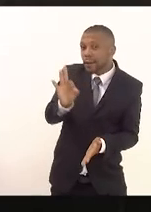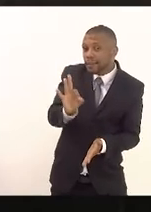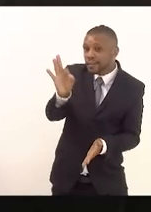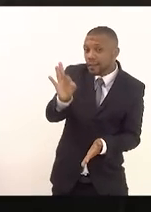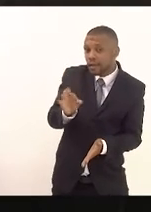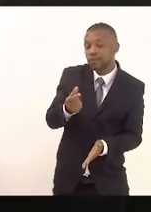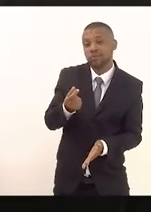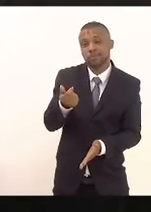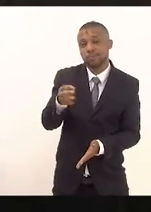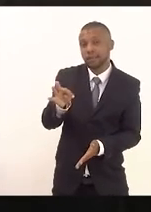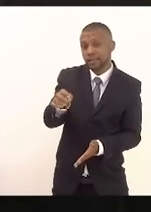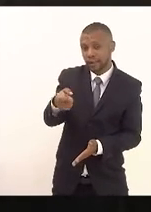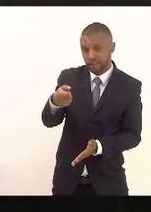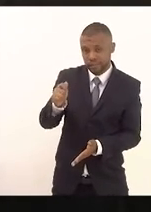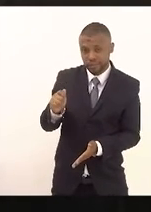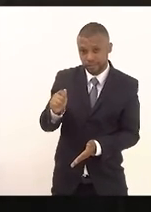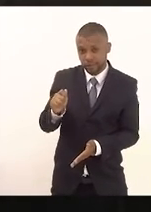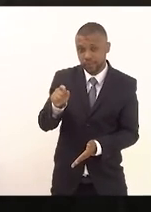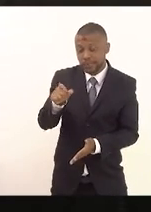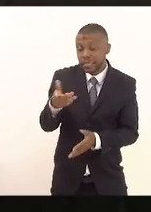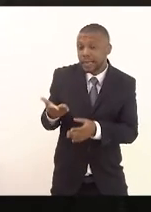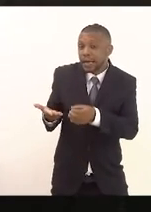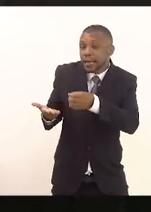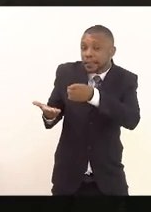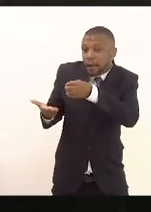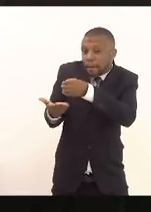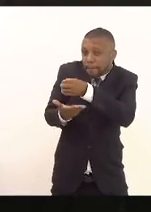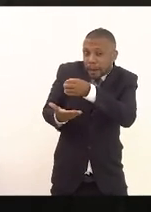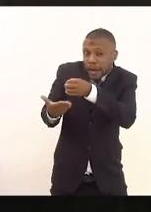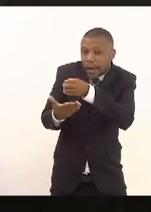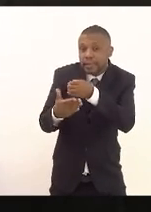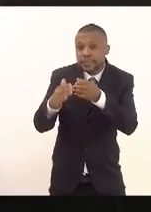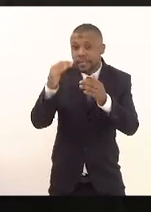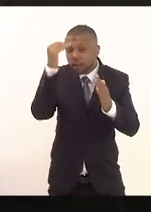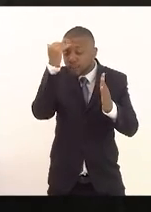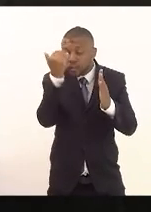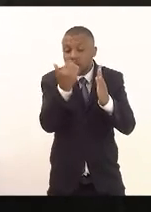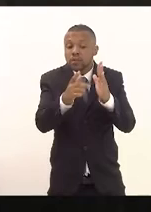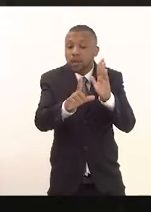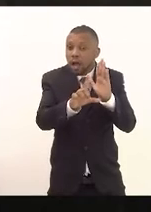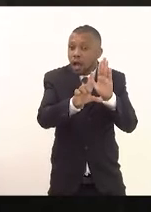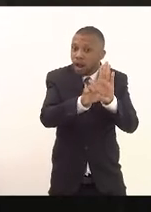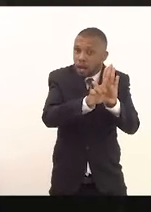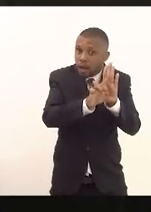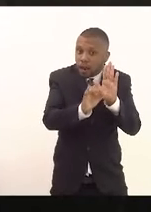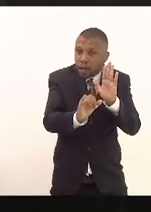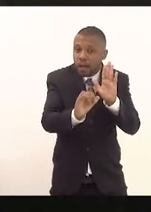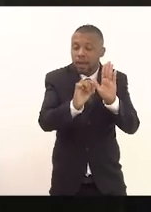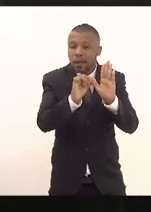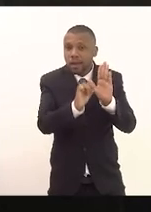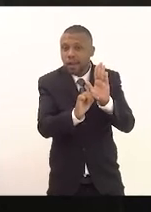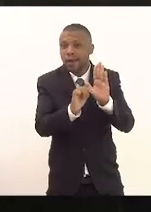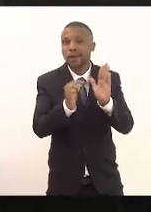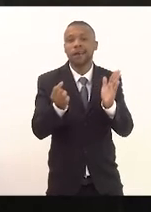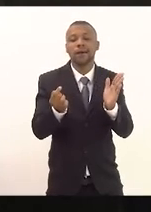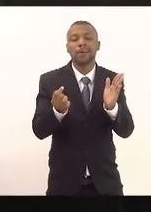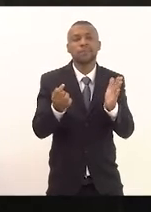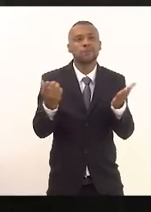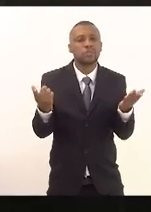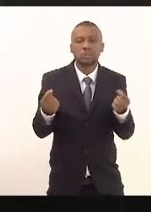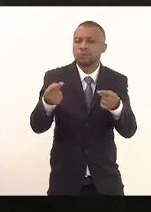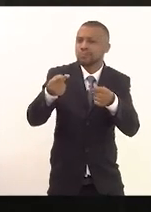na sua razão de ser na sua legalidade é uma contraprestação